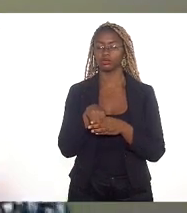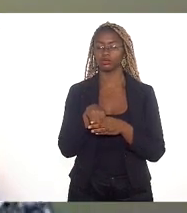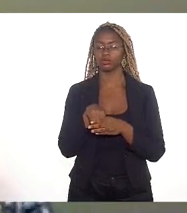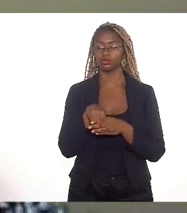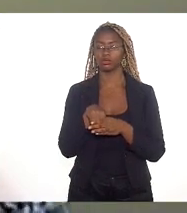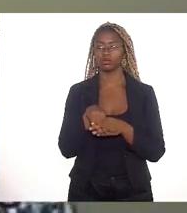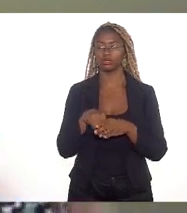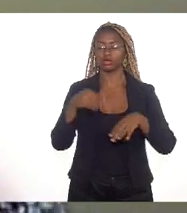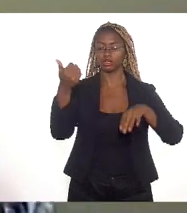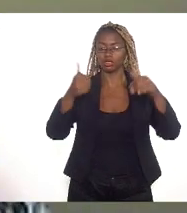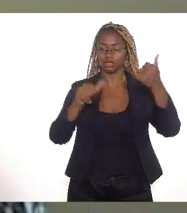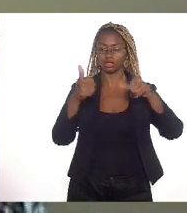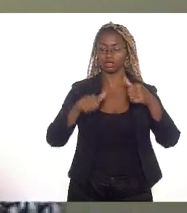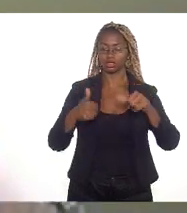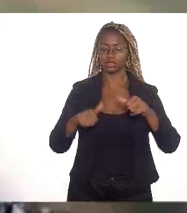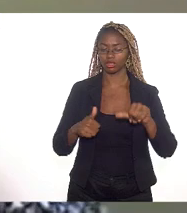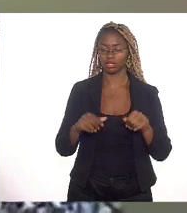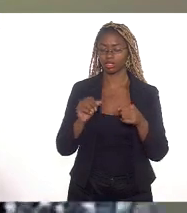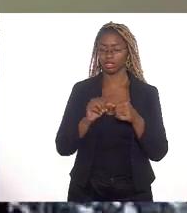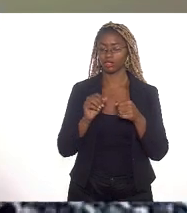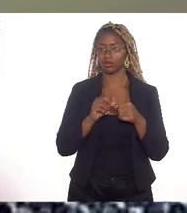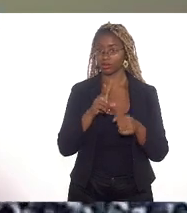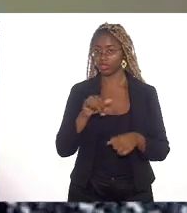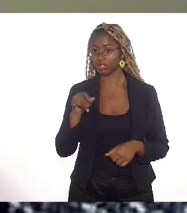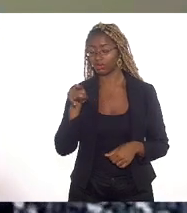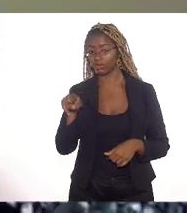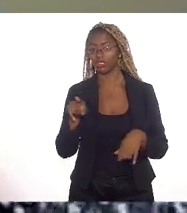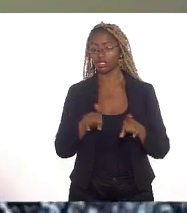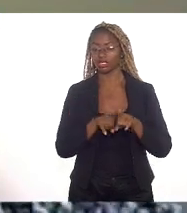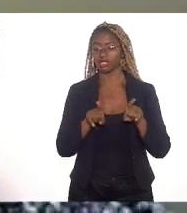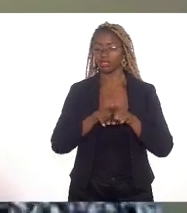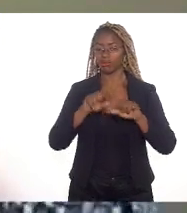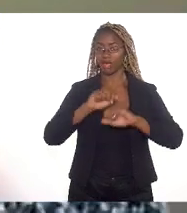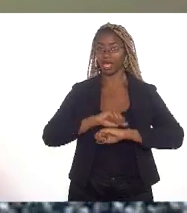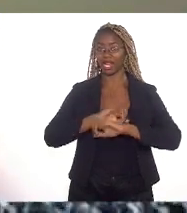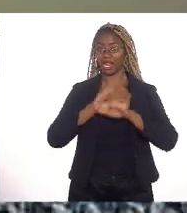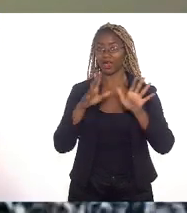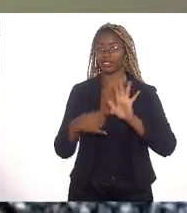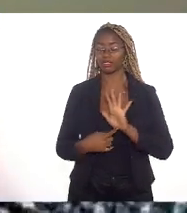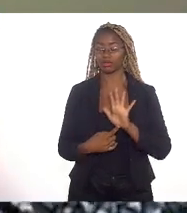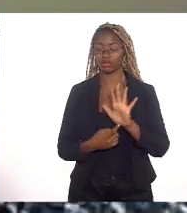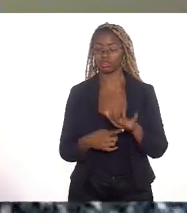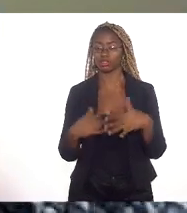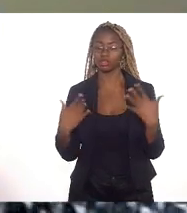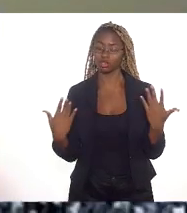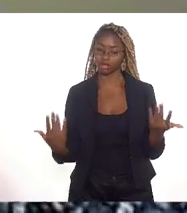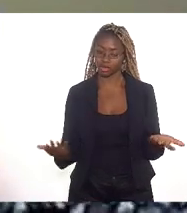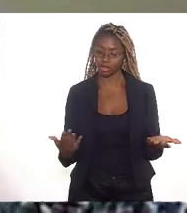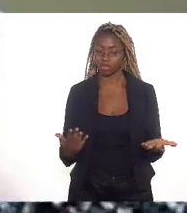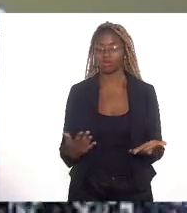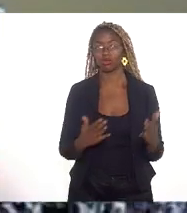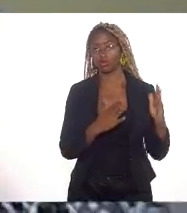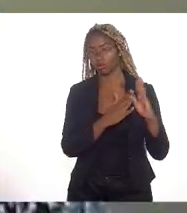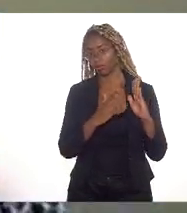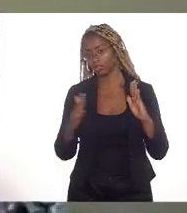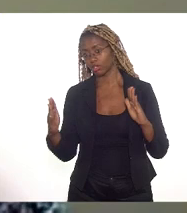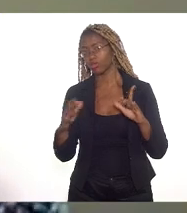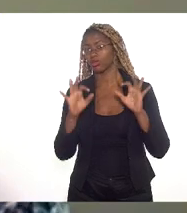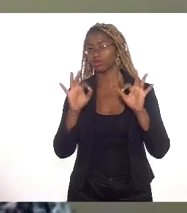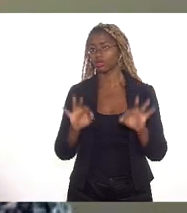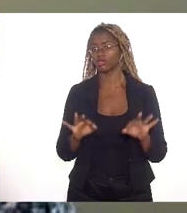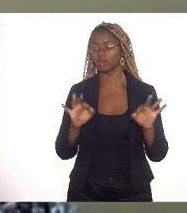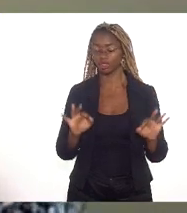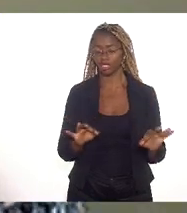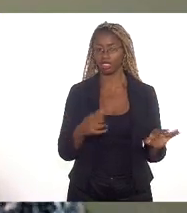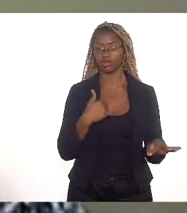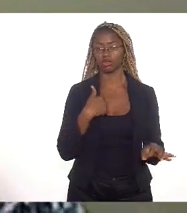na análise que será feita e na transparência que será dada. Então, no momento oportuno, vou estar conversando ainda hoje com o